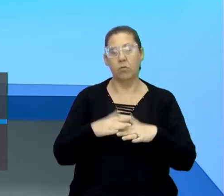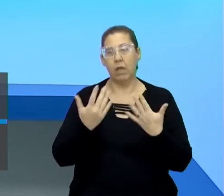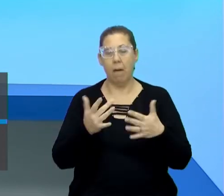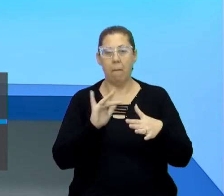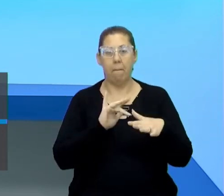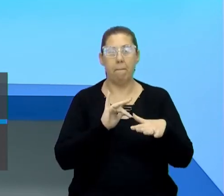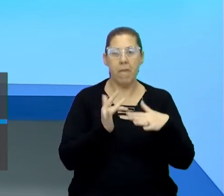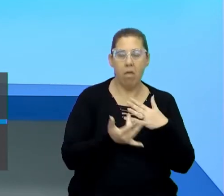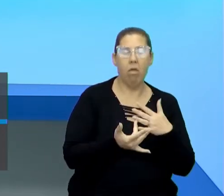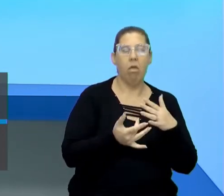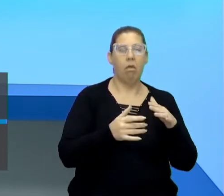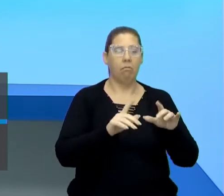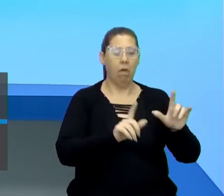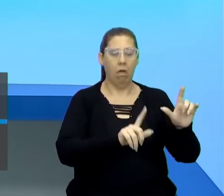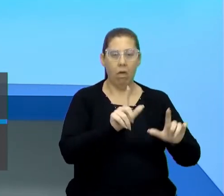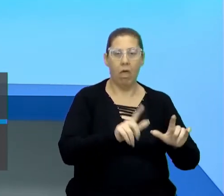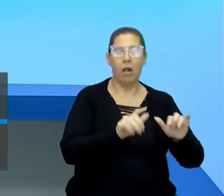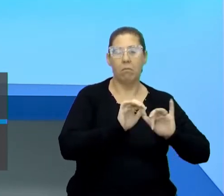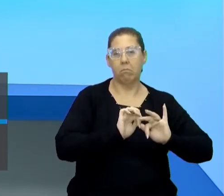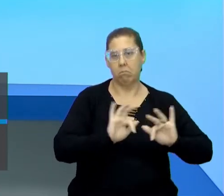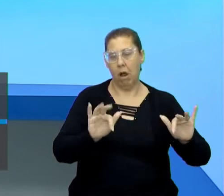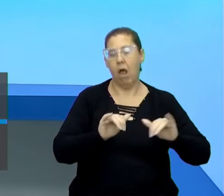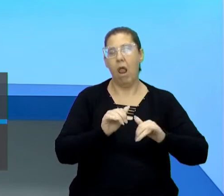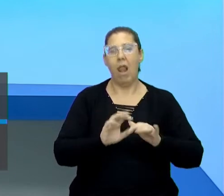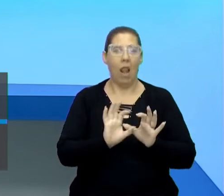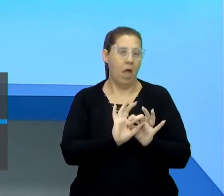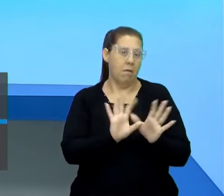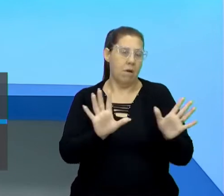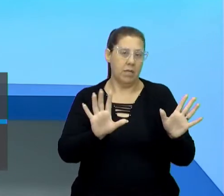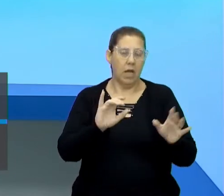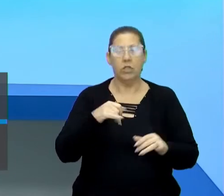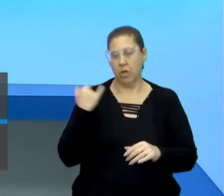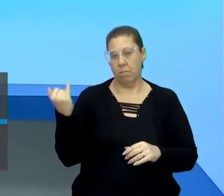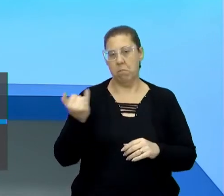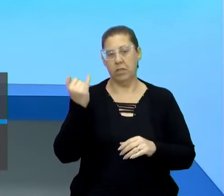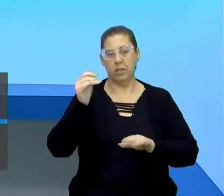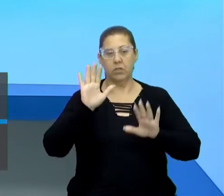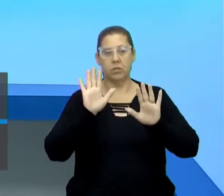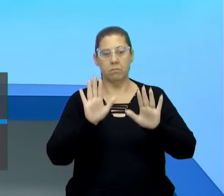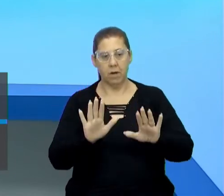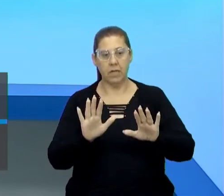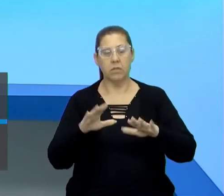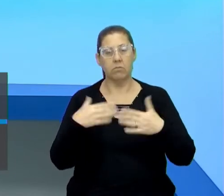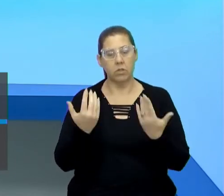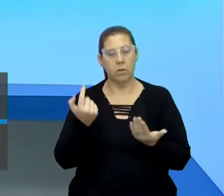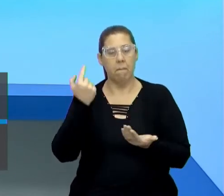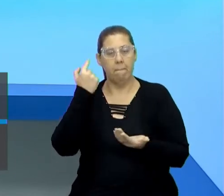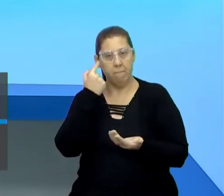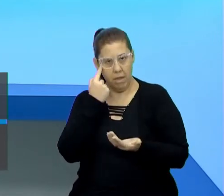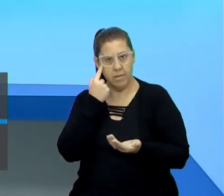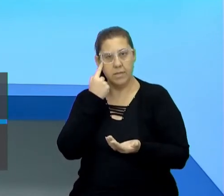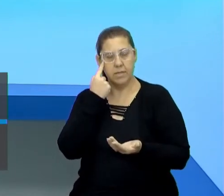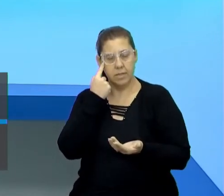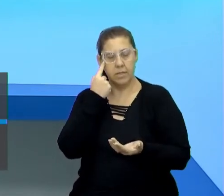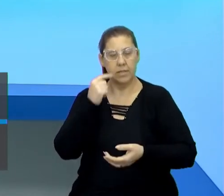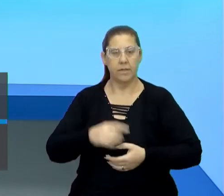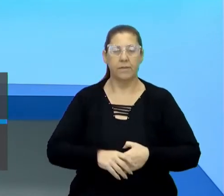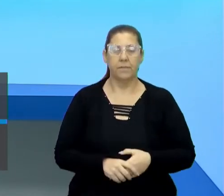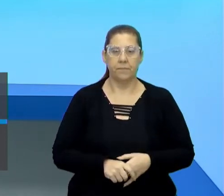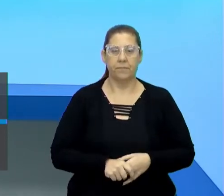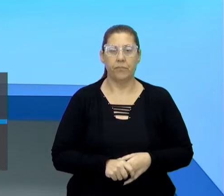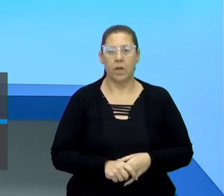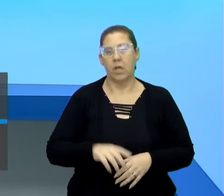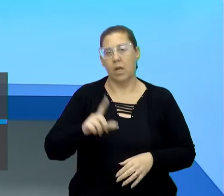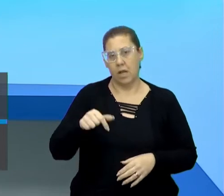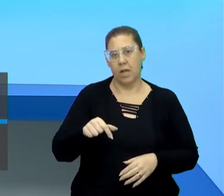mídia, ela, a liberdade da imprensa, ela é importante, mas quando a gente fala isso, a gente está, é